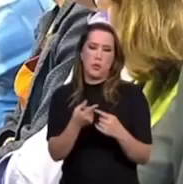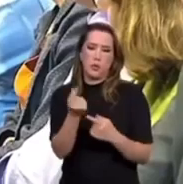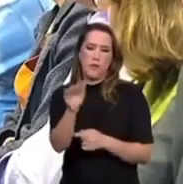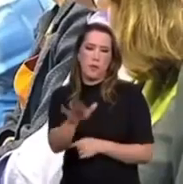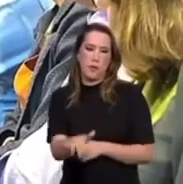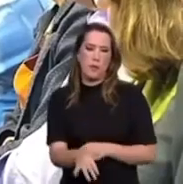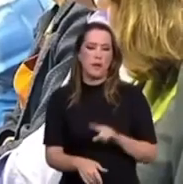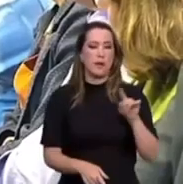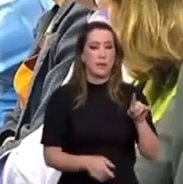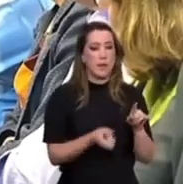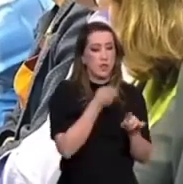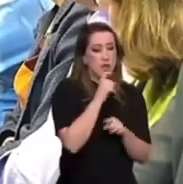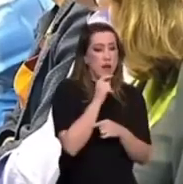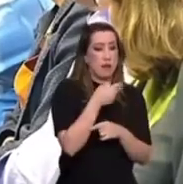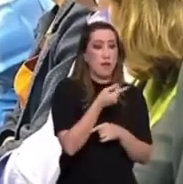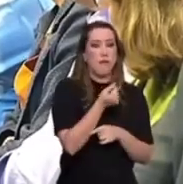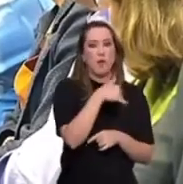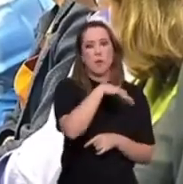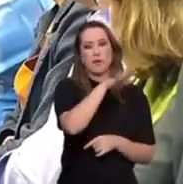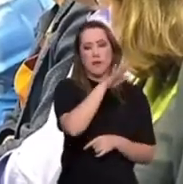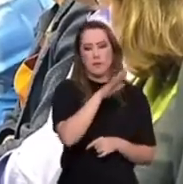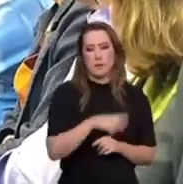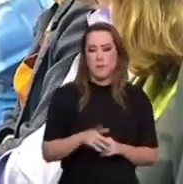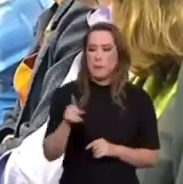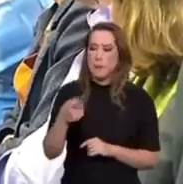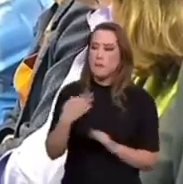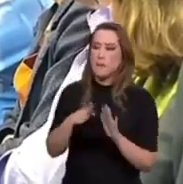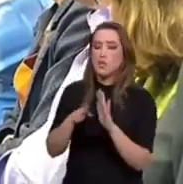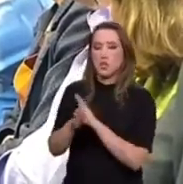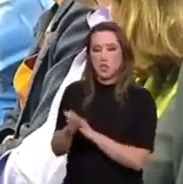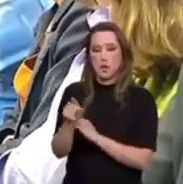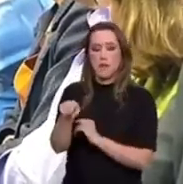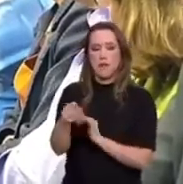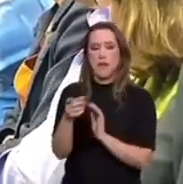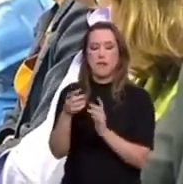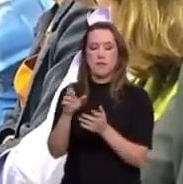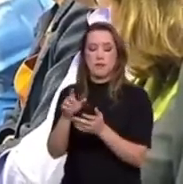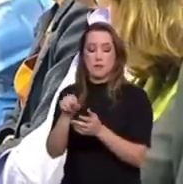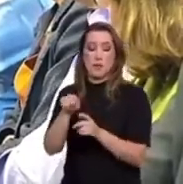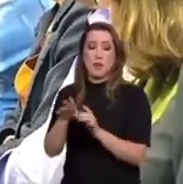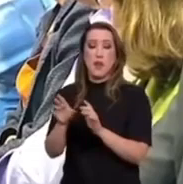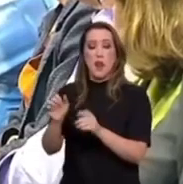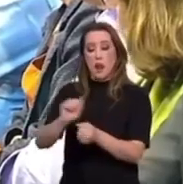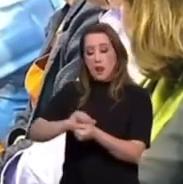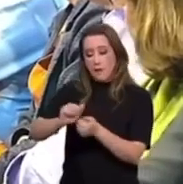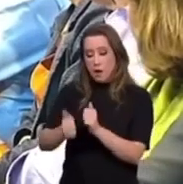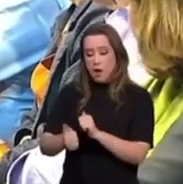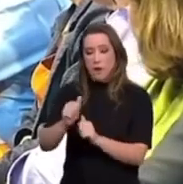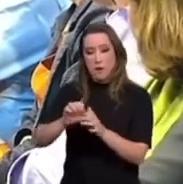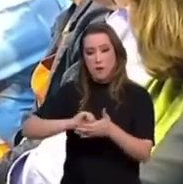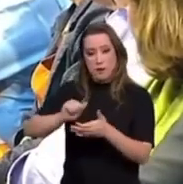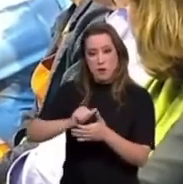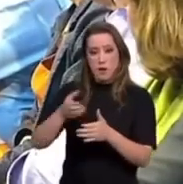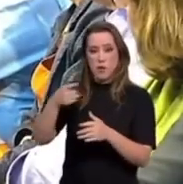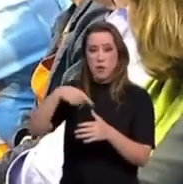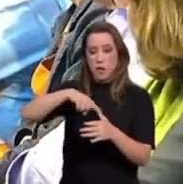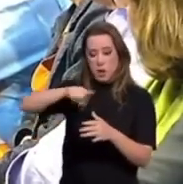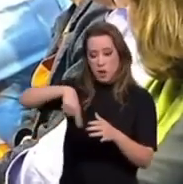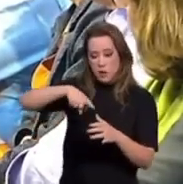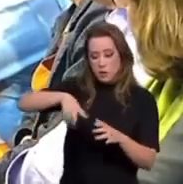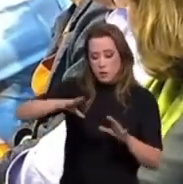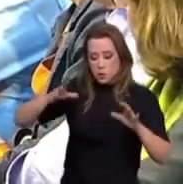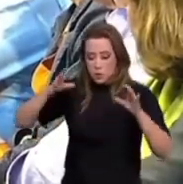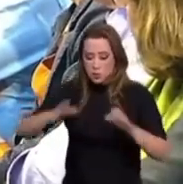bar. A gente levava a cerveja para casa, lavava a garrafa no tanque, colocava a garrafa dentro de um